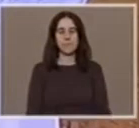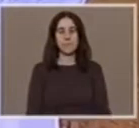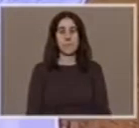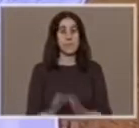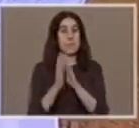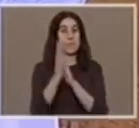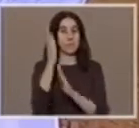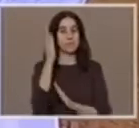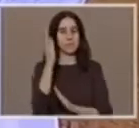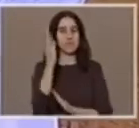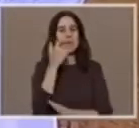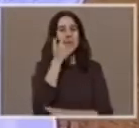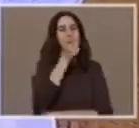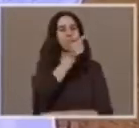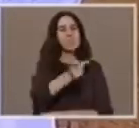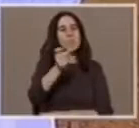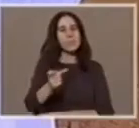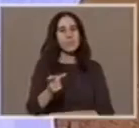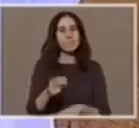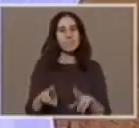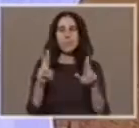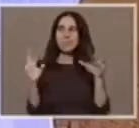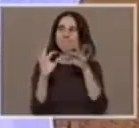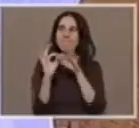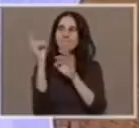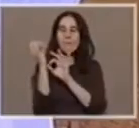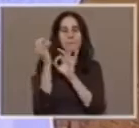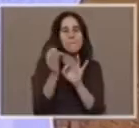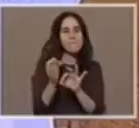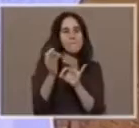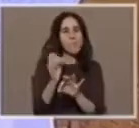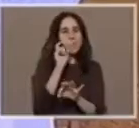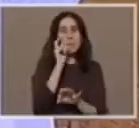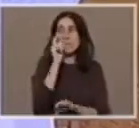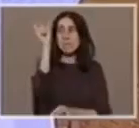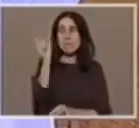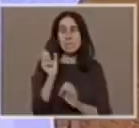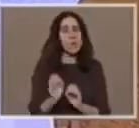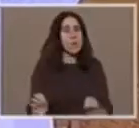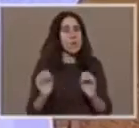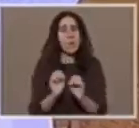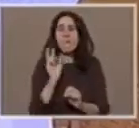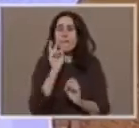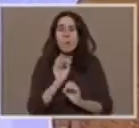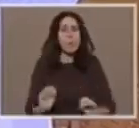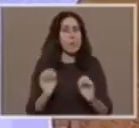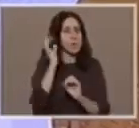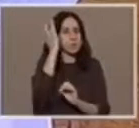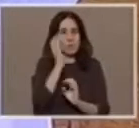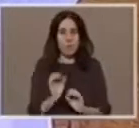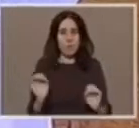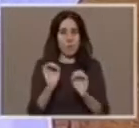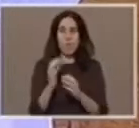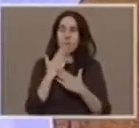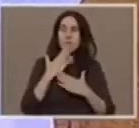Deus, protetor dos que em vós esperam, sem vós nada tem valor, nada é santo. Multiplicai sobre